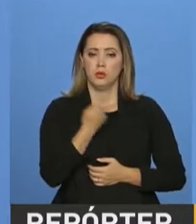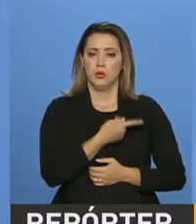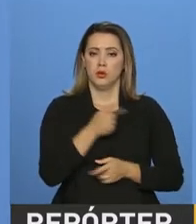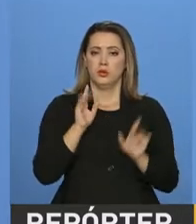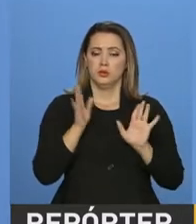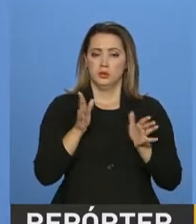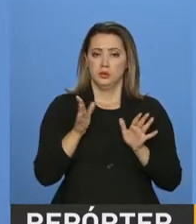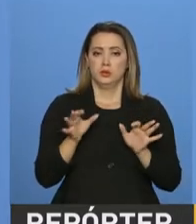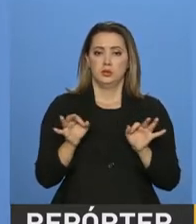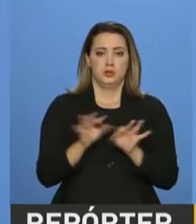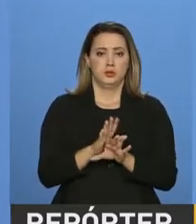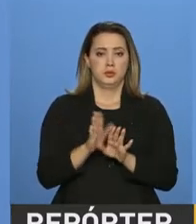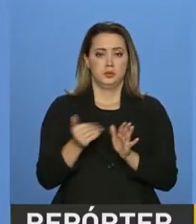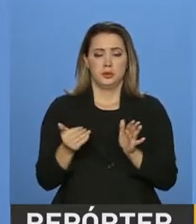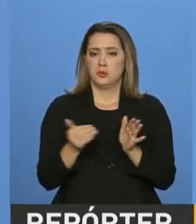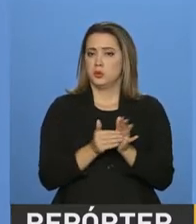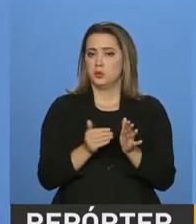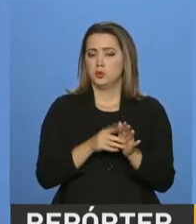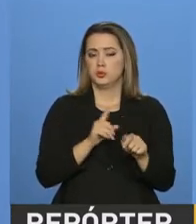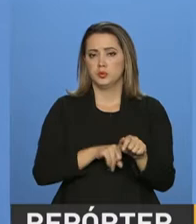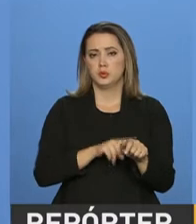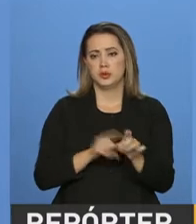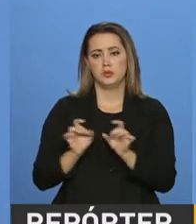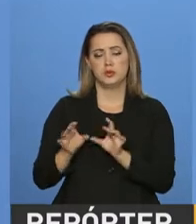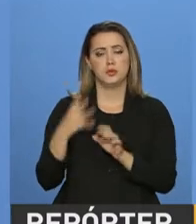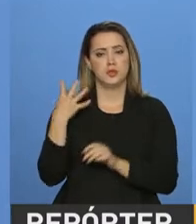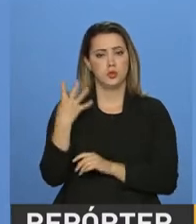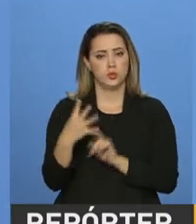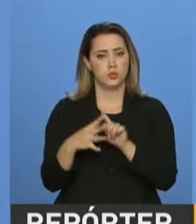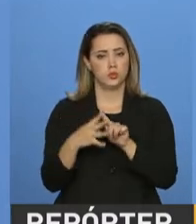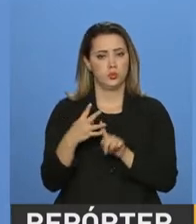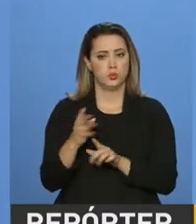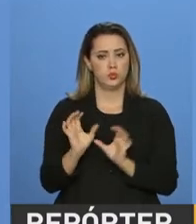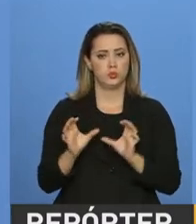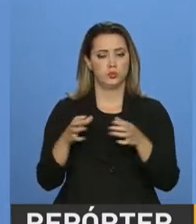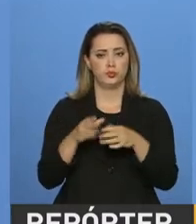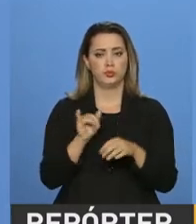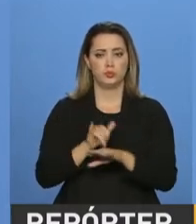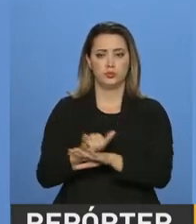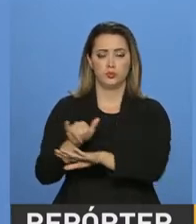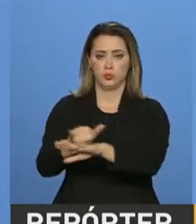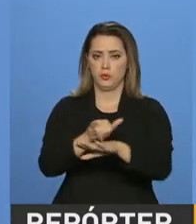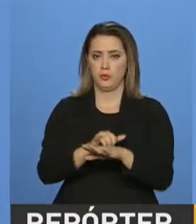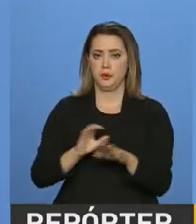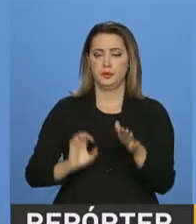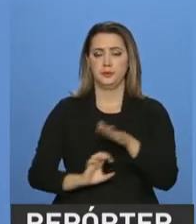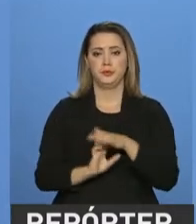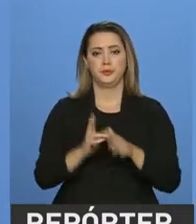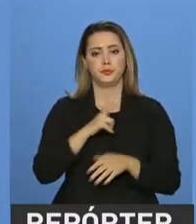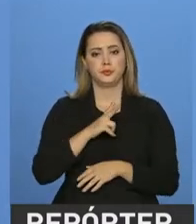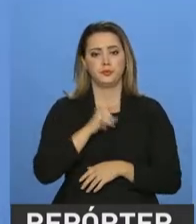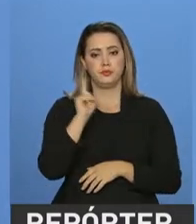última etapa para a concessão à iniciativa privada